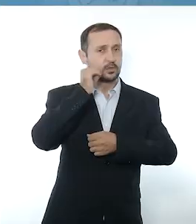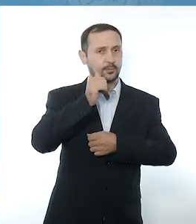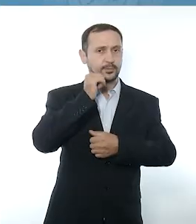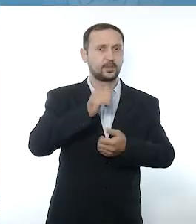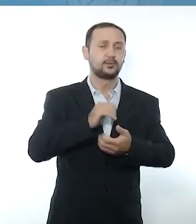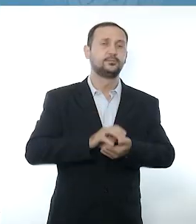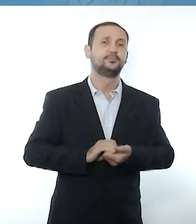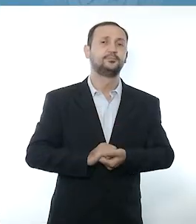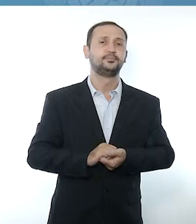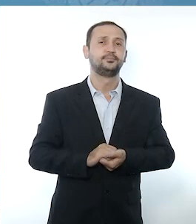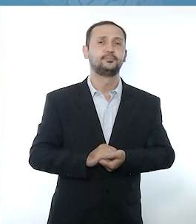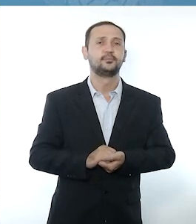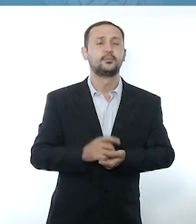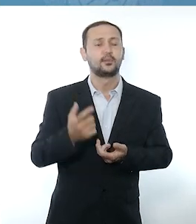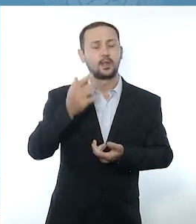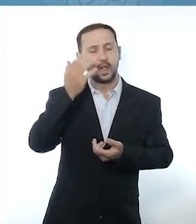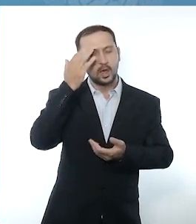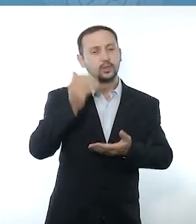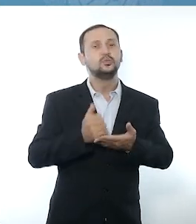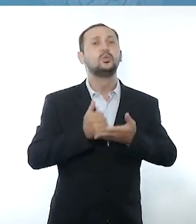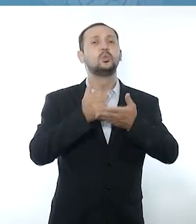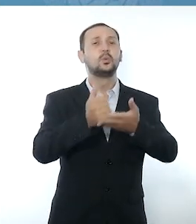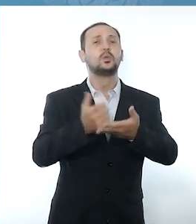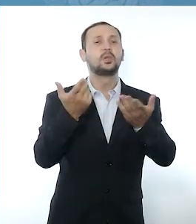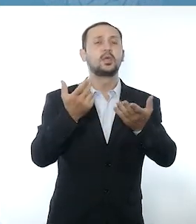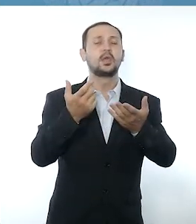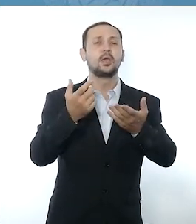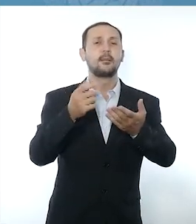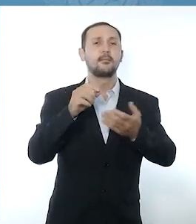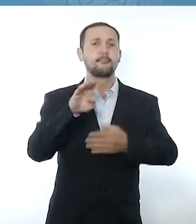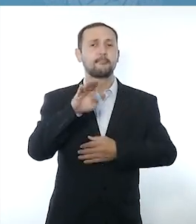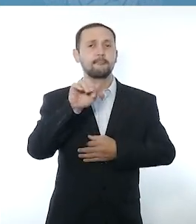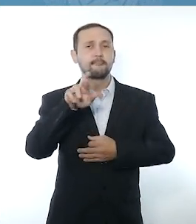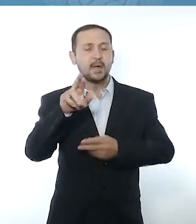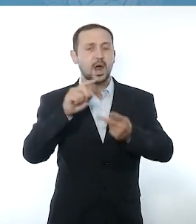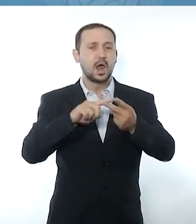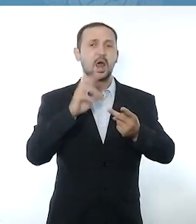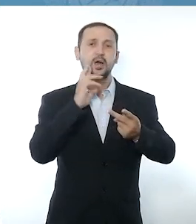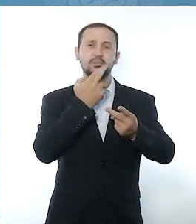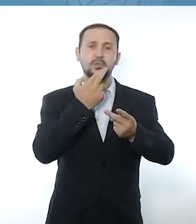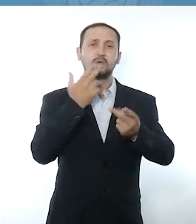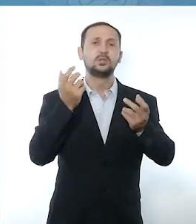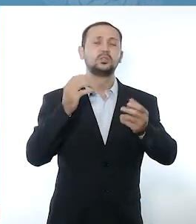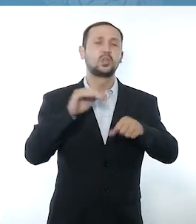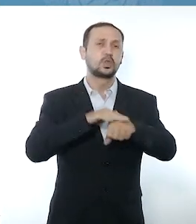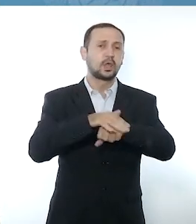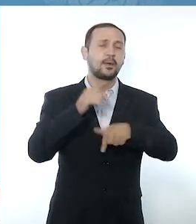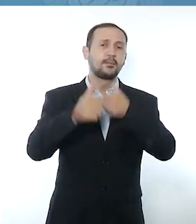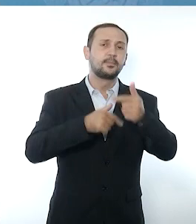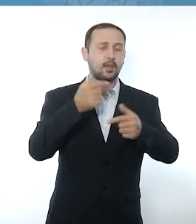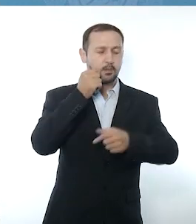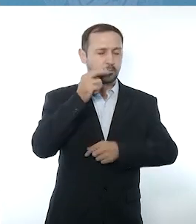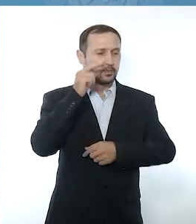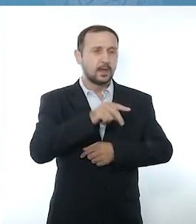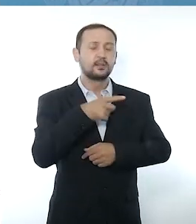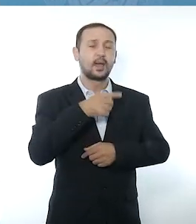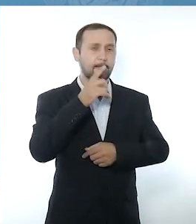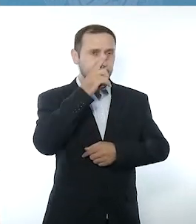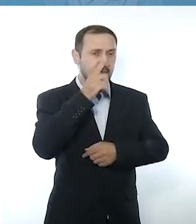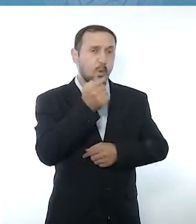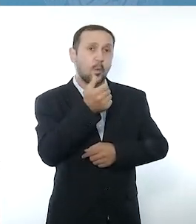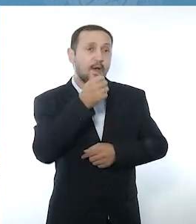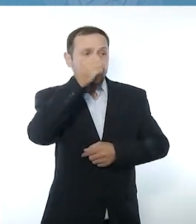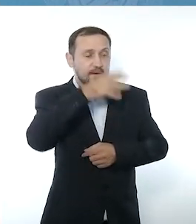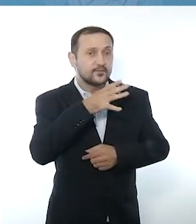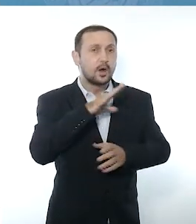mulheres. Obrigando casas noturnas e bares, né, a prestar um serviço às mulheres na iminência